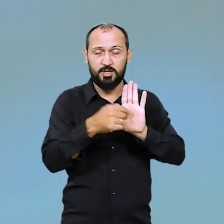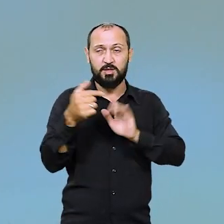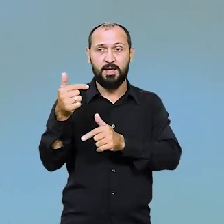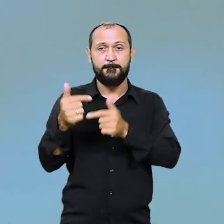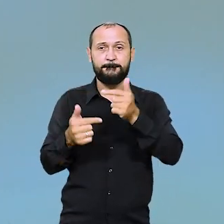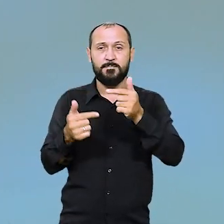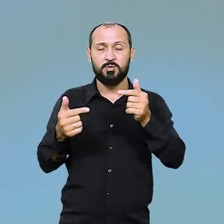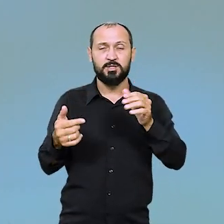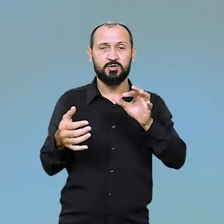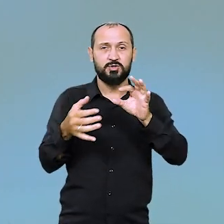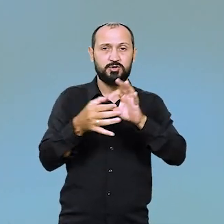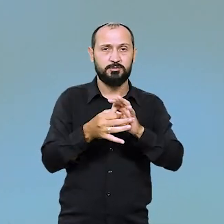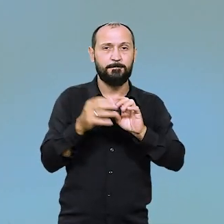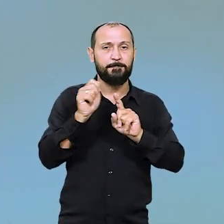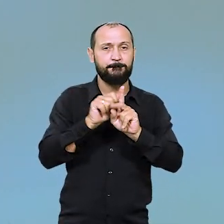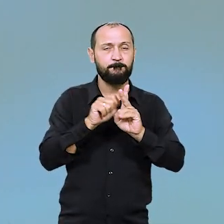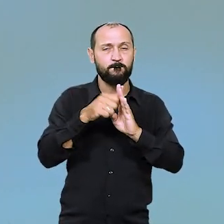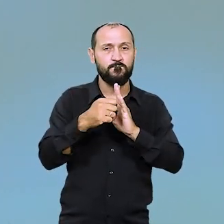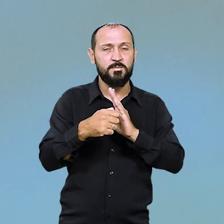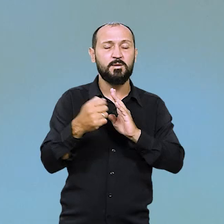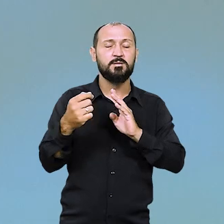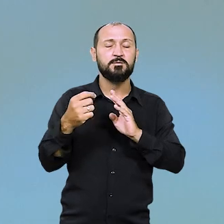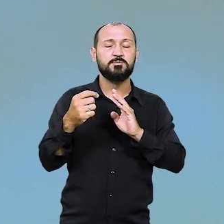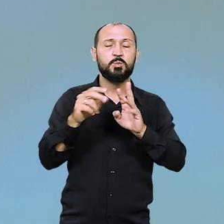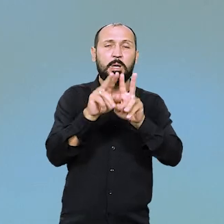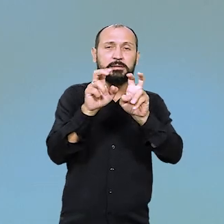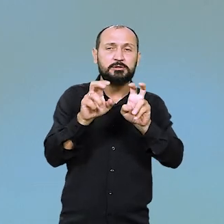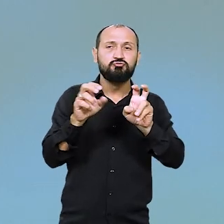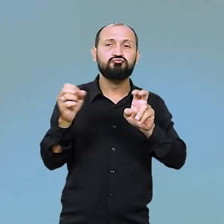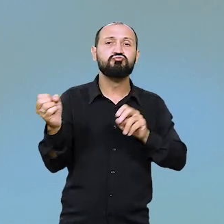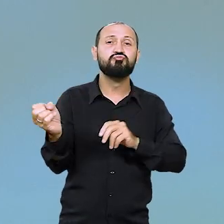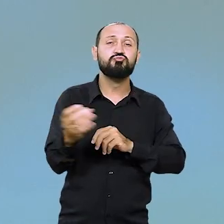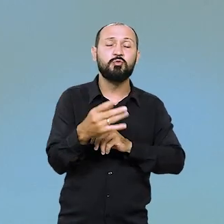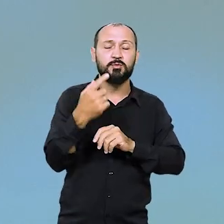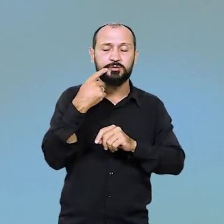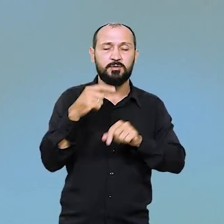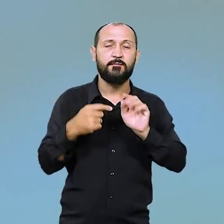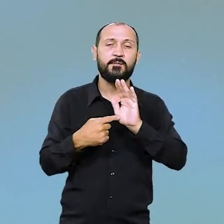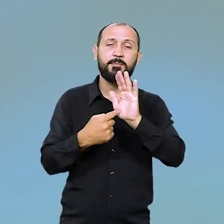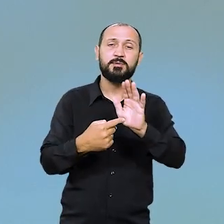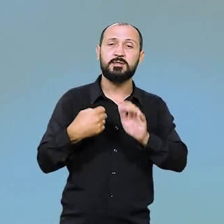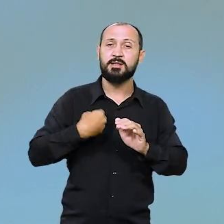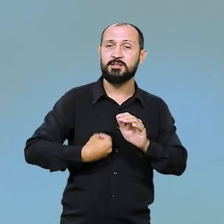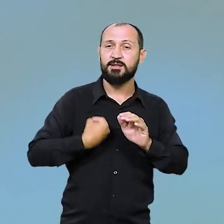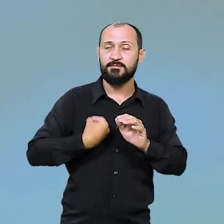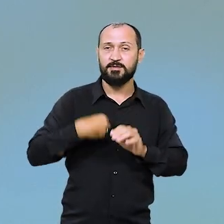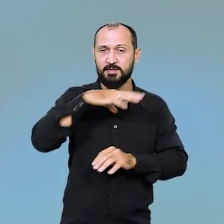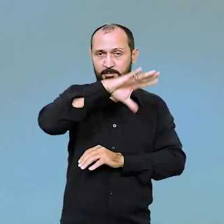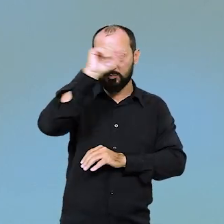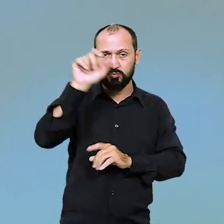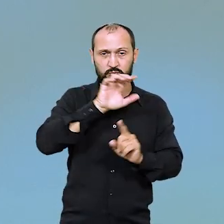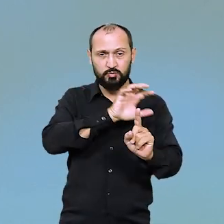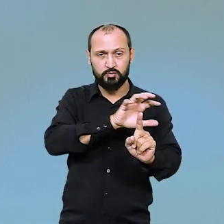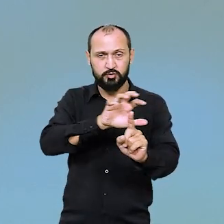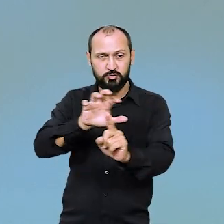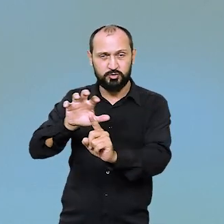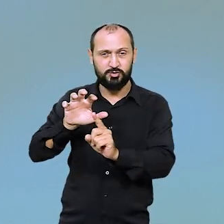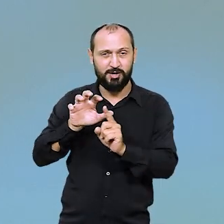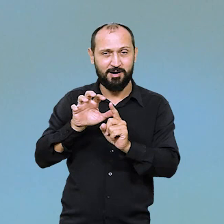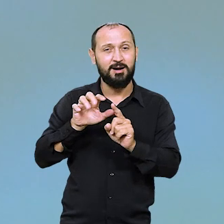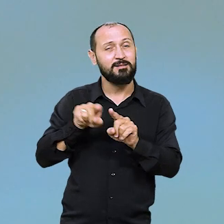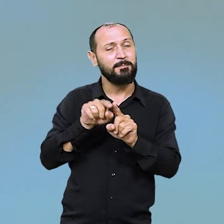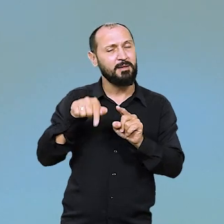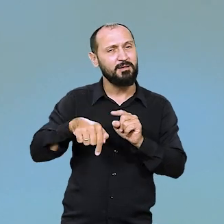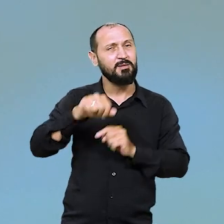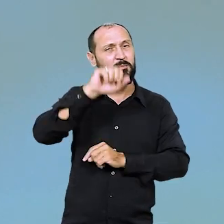à discussão sobre o cruzamento entre o direito e a política. Todo mês a gente vem aqui e apresenta alguma novidade do nosso